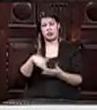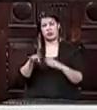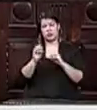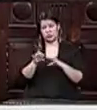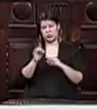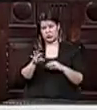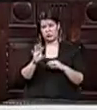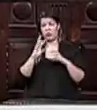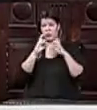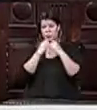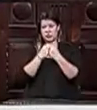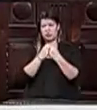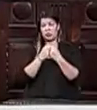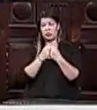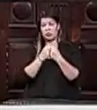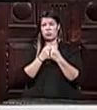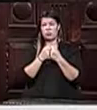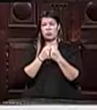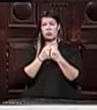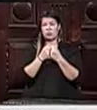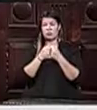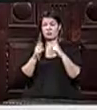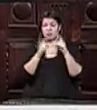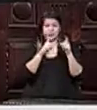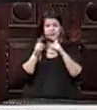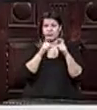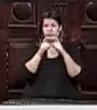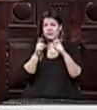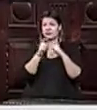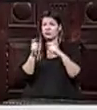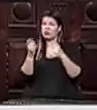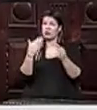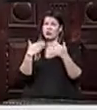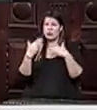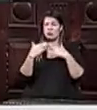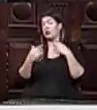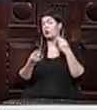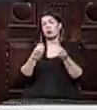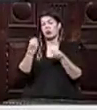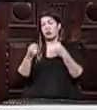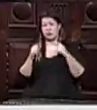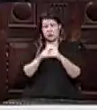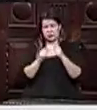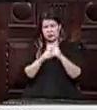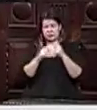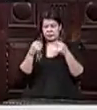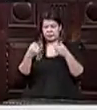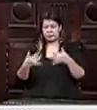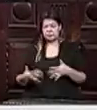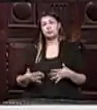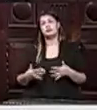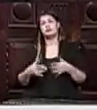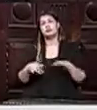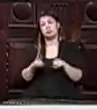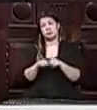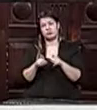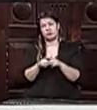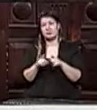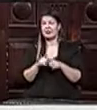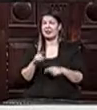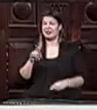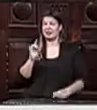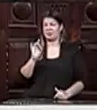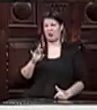em audiência, para discutir com ele os critérios. Afinal de contas, é preciso que essa prática, por si